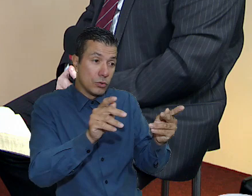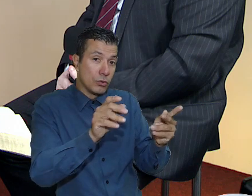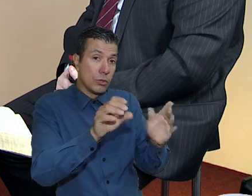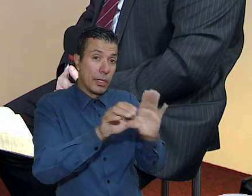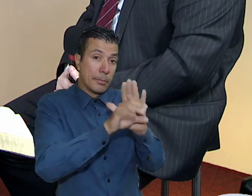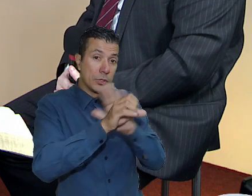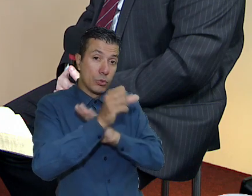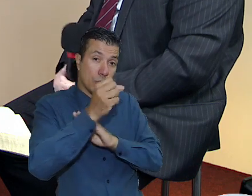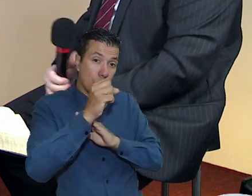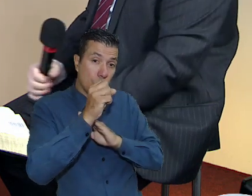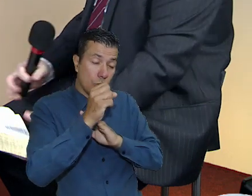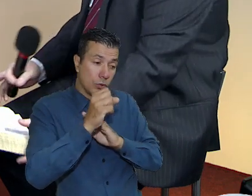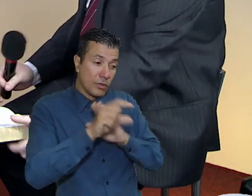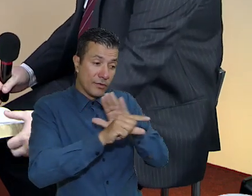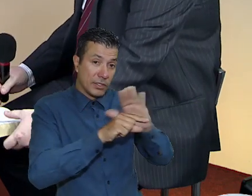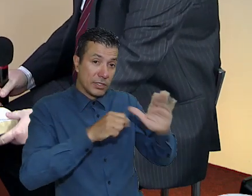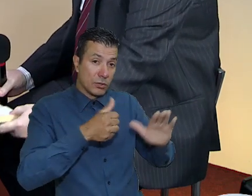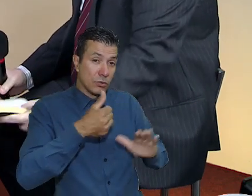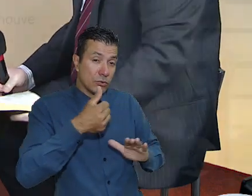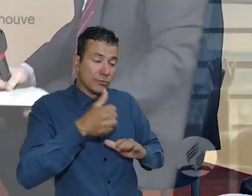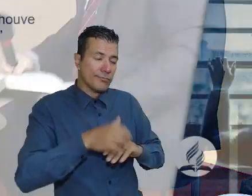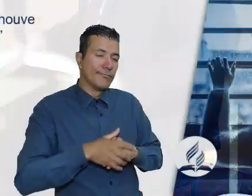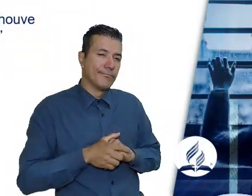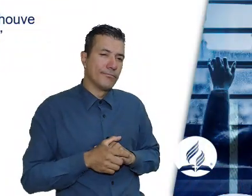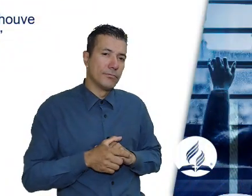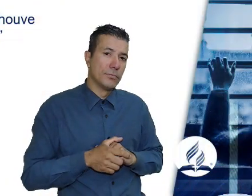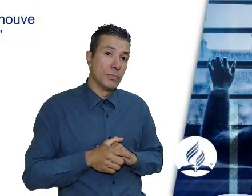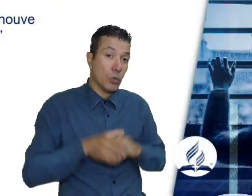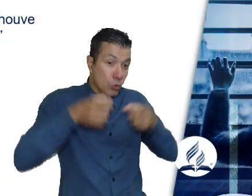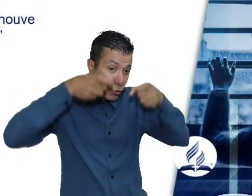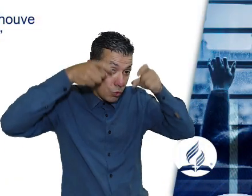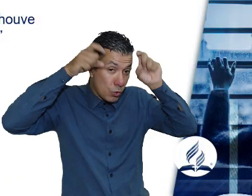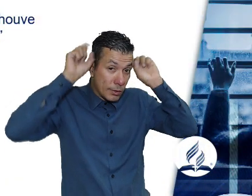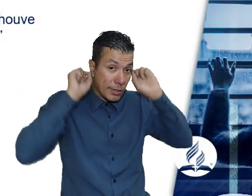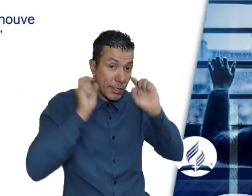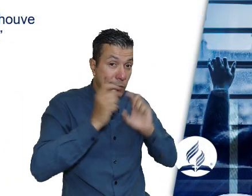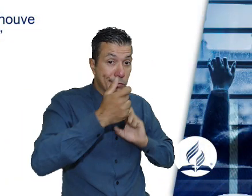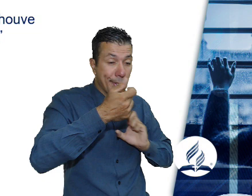8. Capítulo 8, versículo 1, que diz o seguinte. Quando o cordeiro